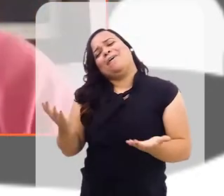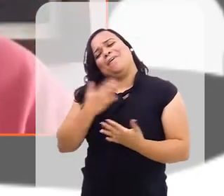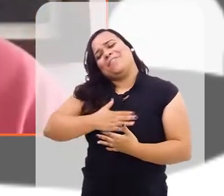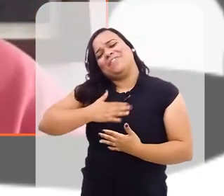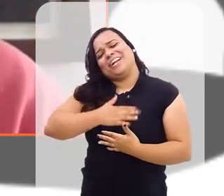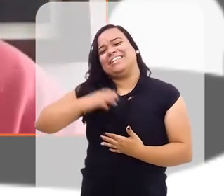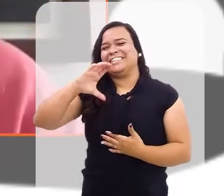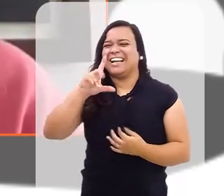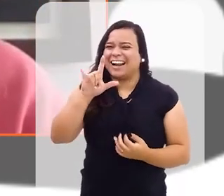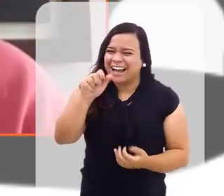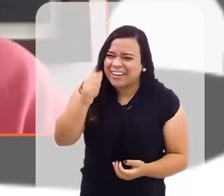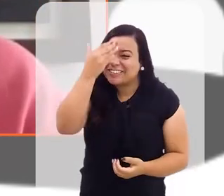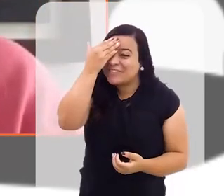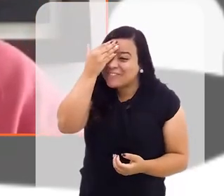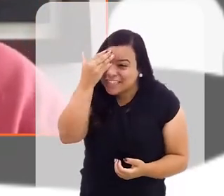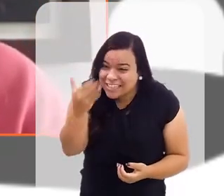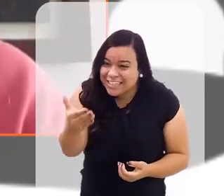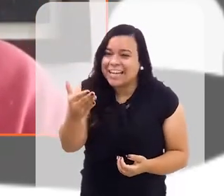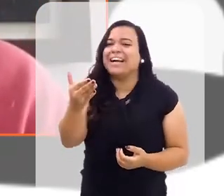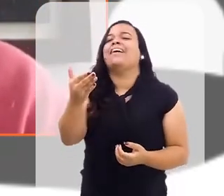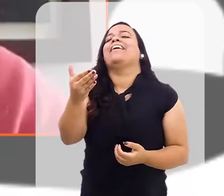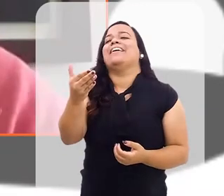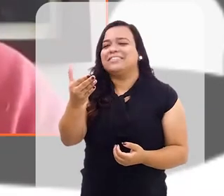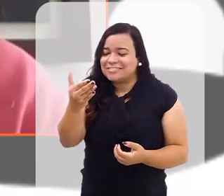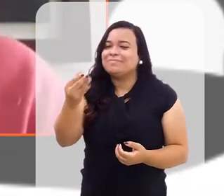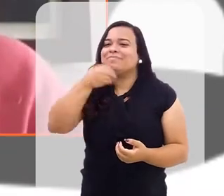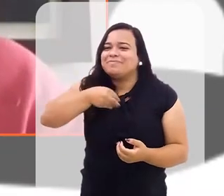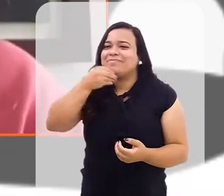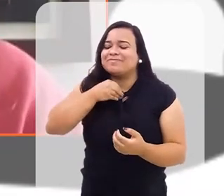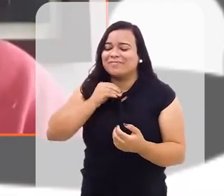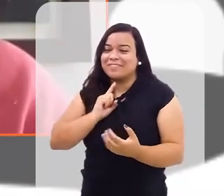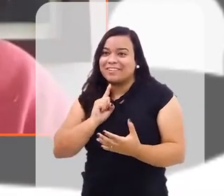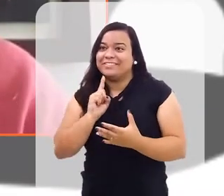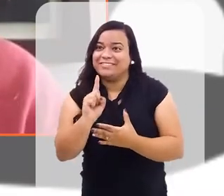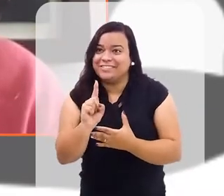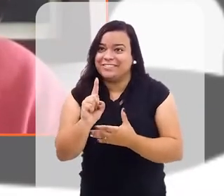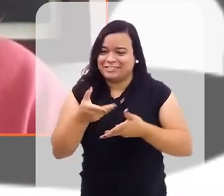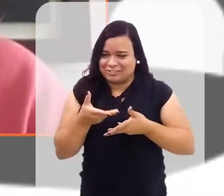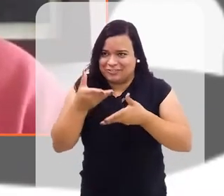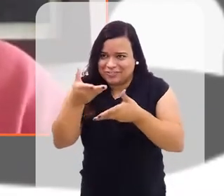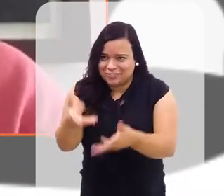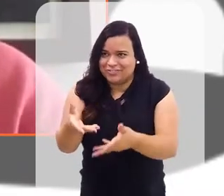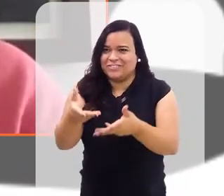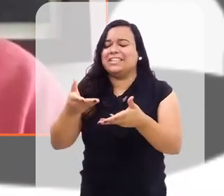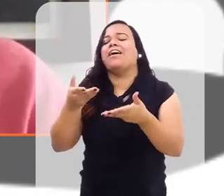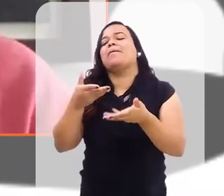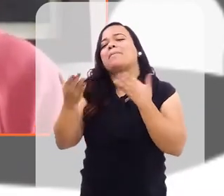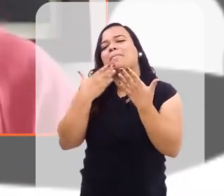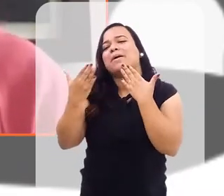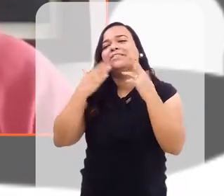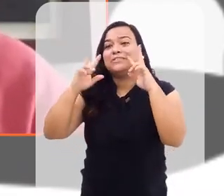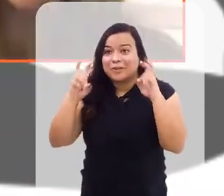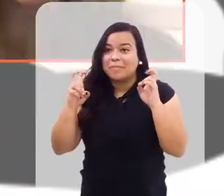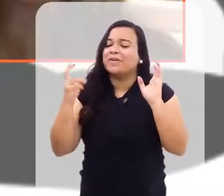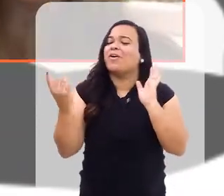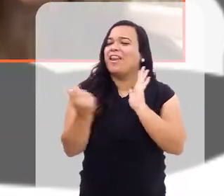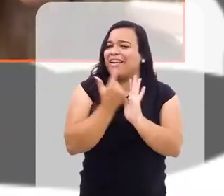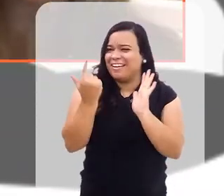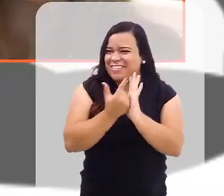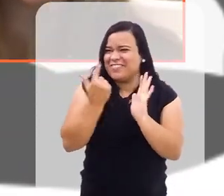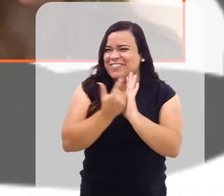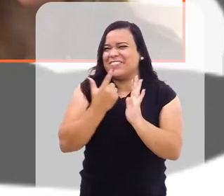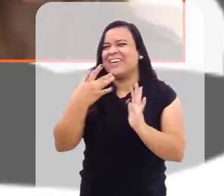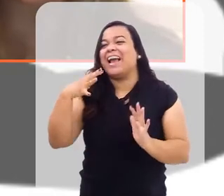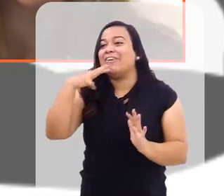Cláudia. Obrigada pela oportunidade e por me convidar aqui para bater um papo sobre o livro Evidência 7. Então, conta